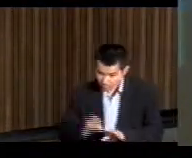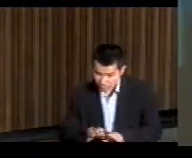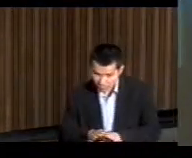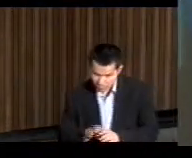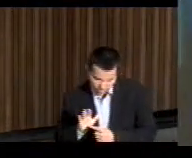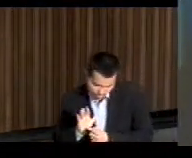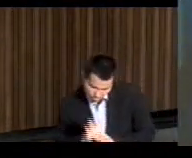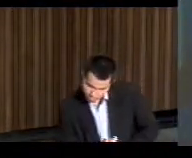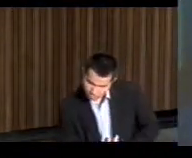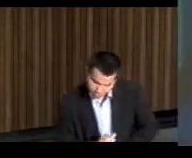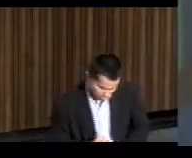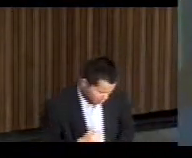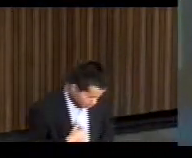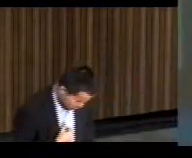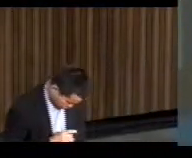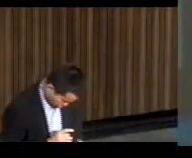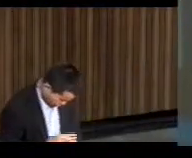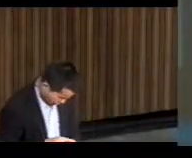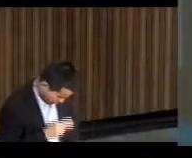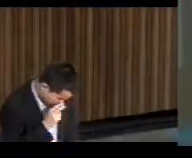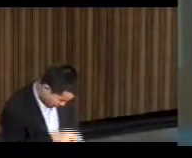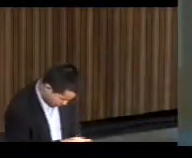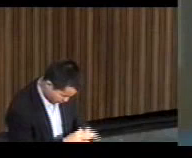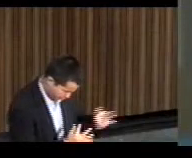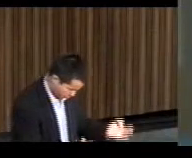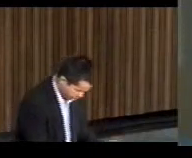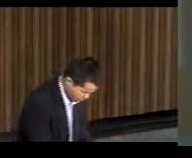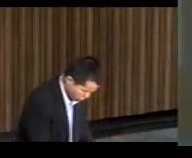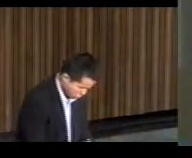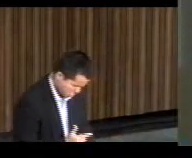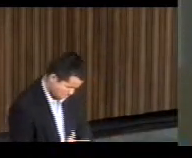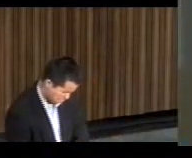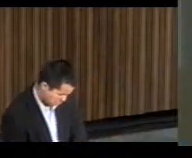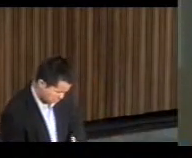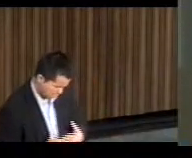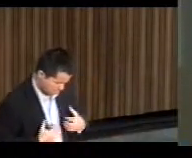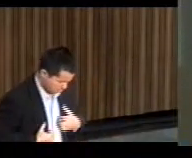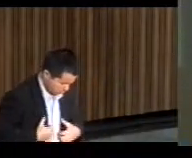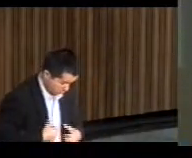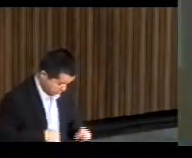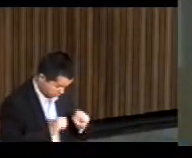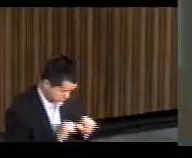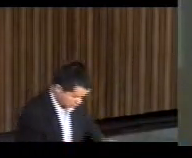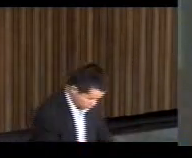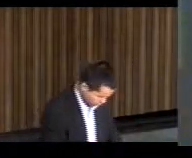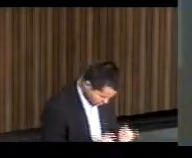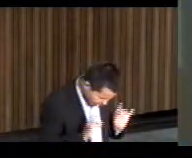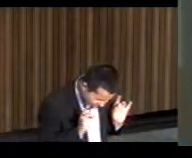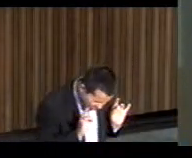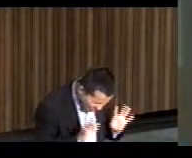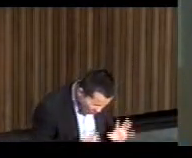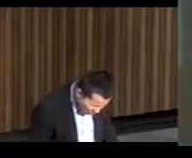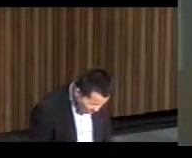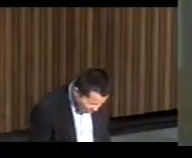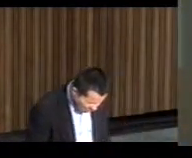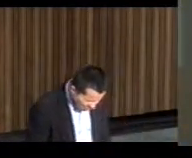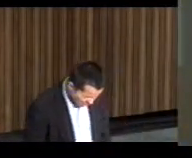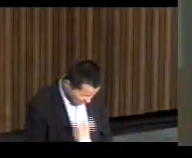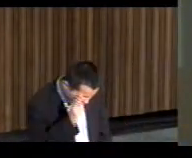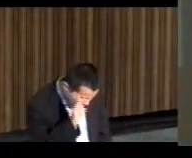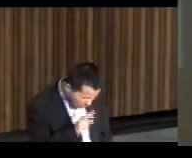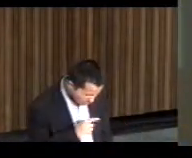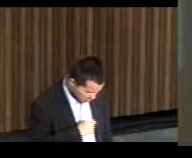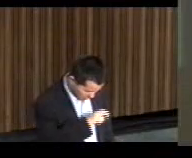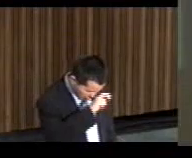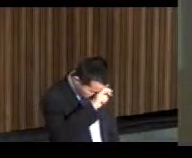intervém e livra quando a sua família está em risco, como aconteceu quando você estava lá no Egito contra a